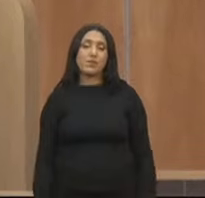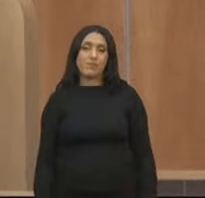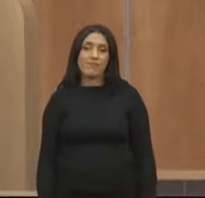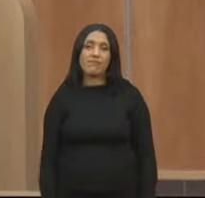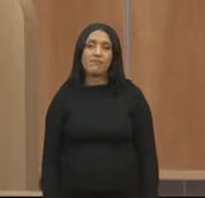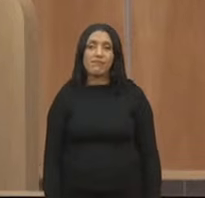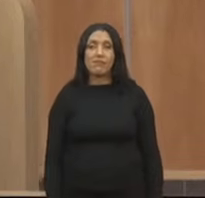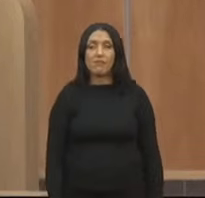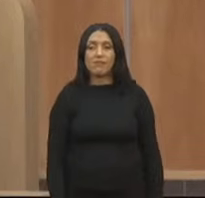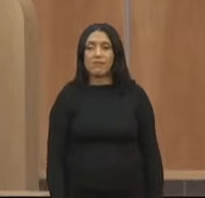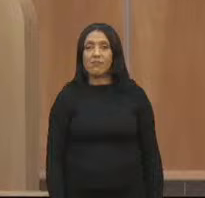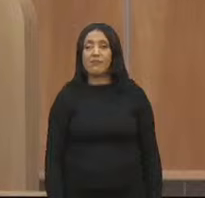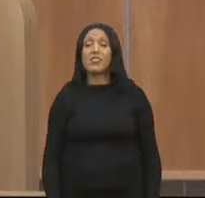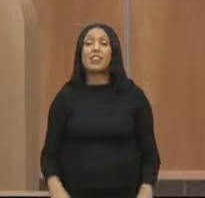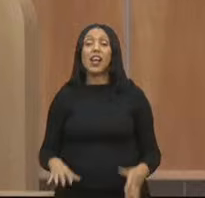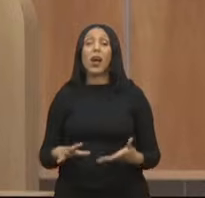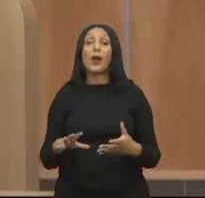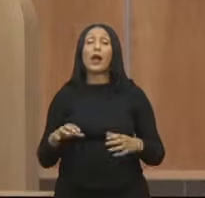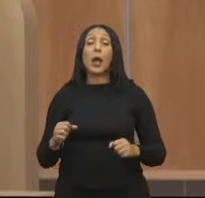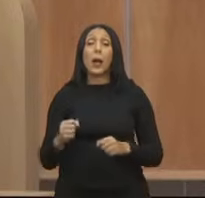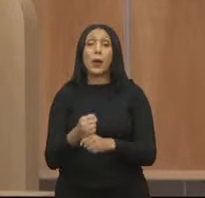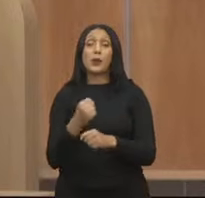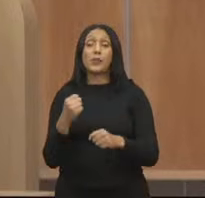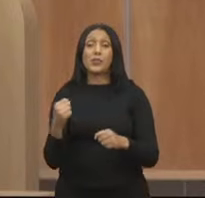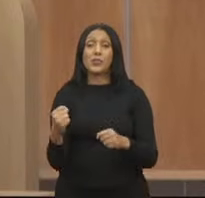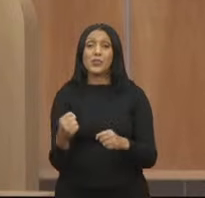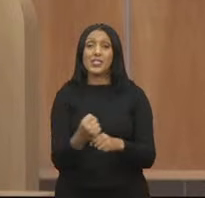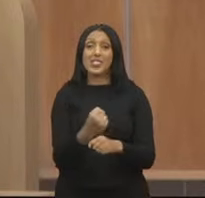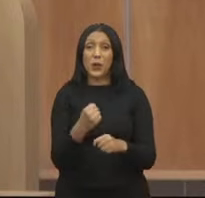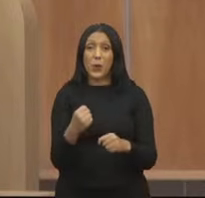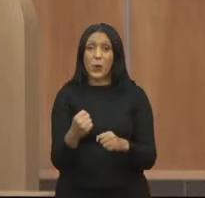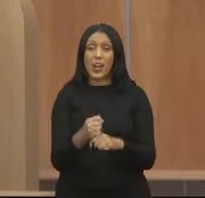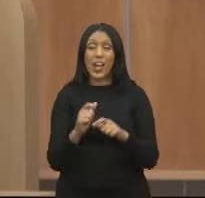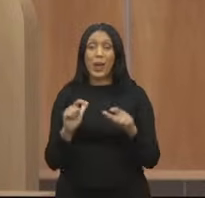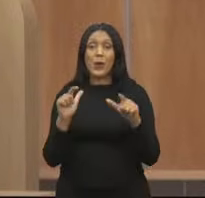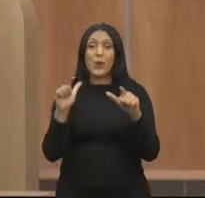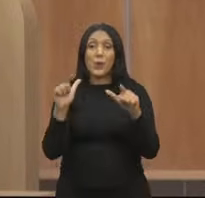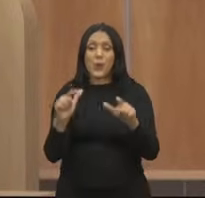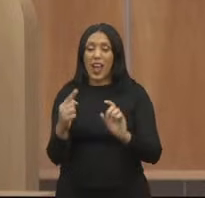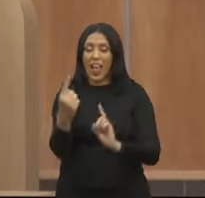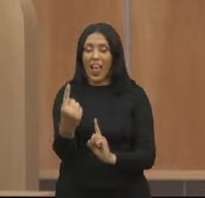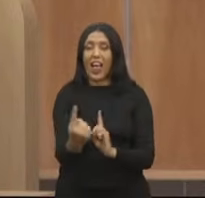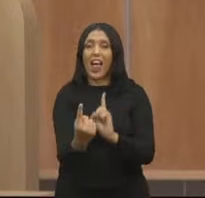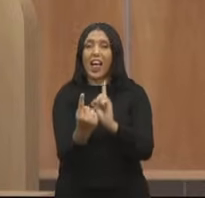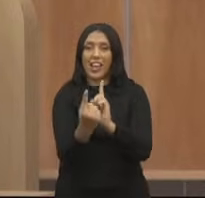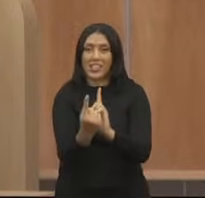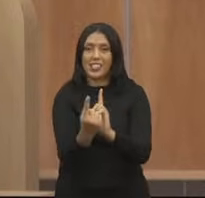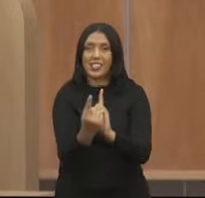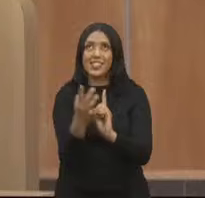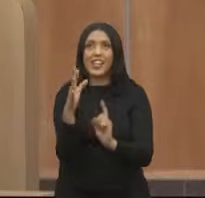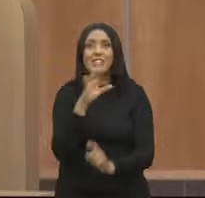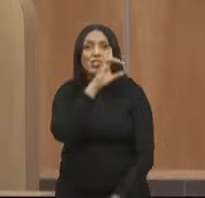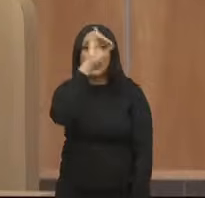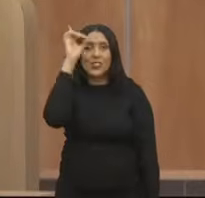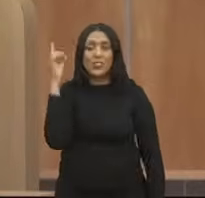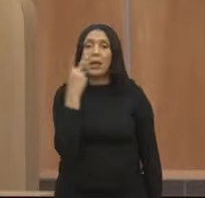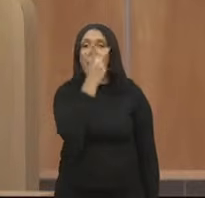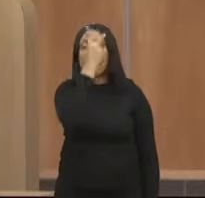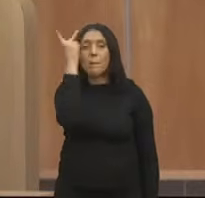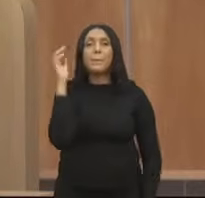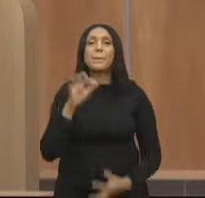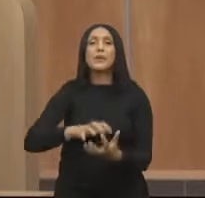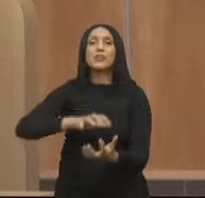construção do Centro-Dia do Idoso. E o prefeito Celso vai conseguir fazer lá na região do